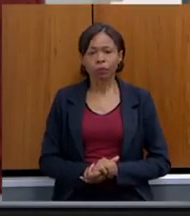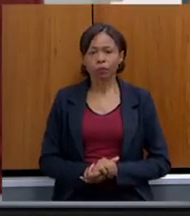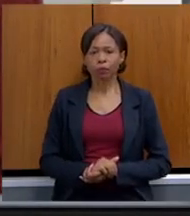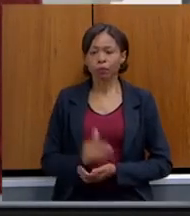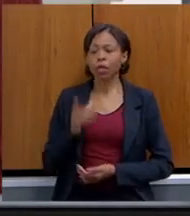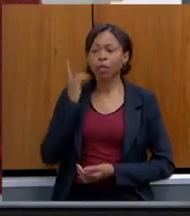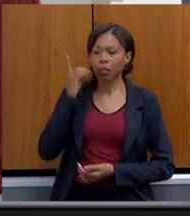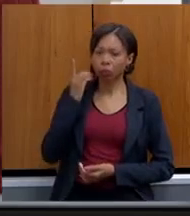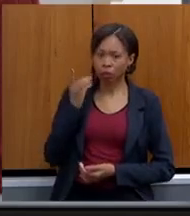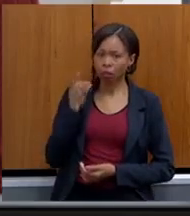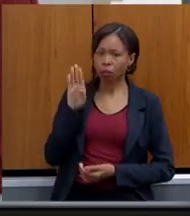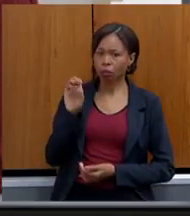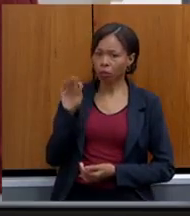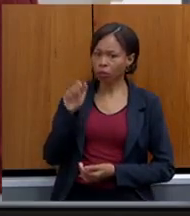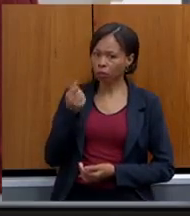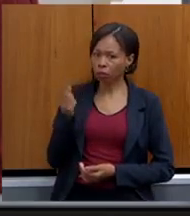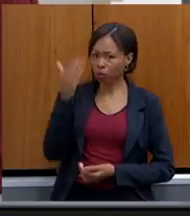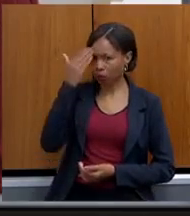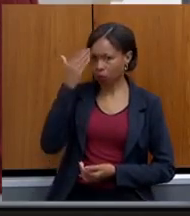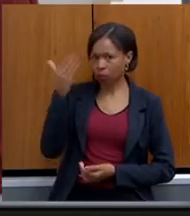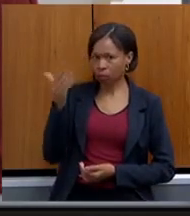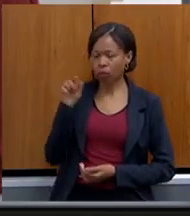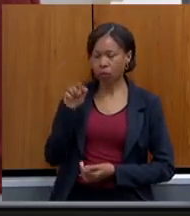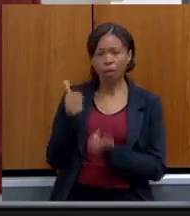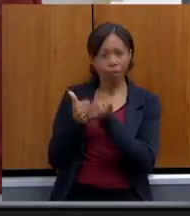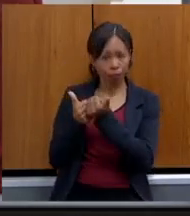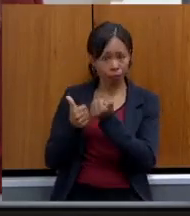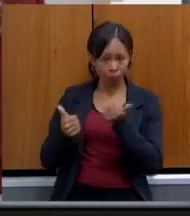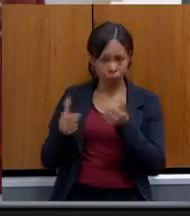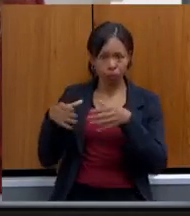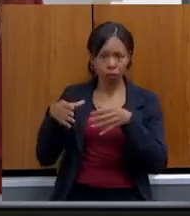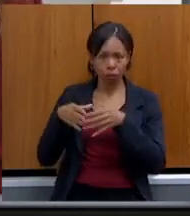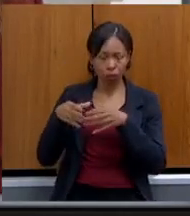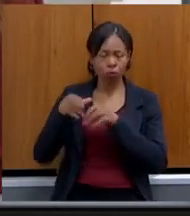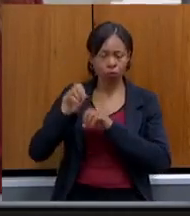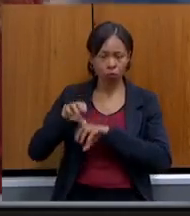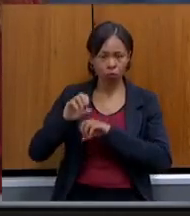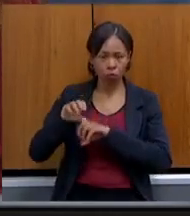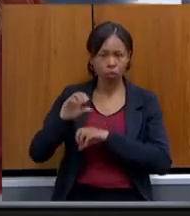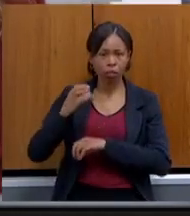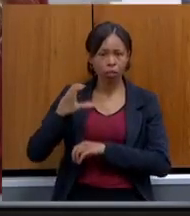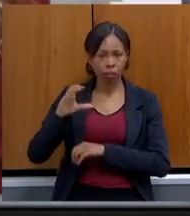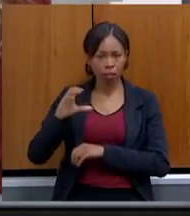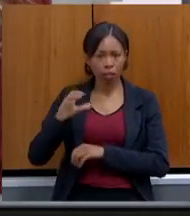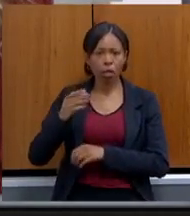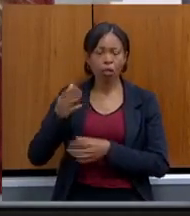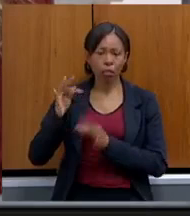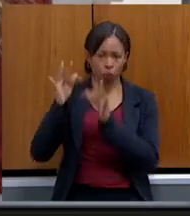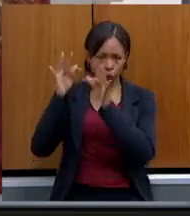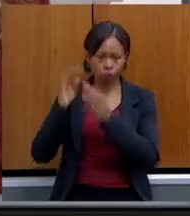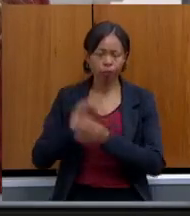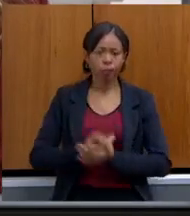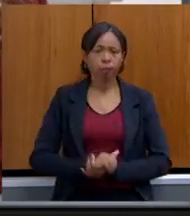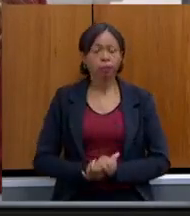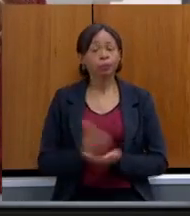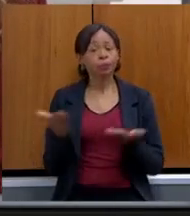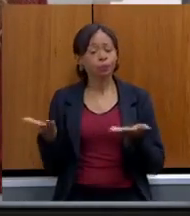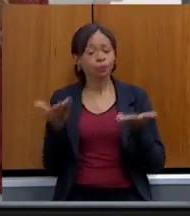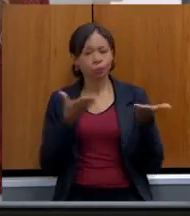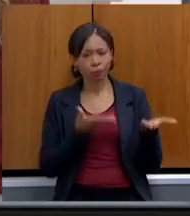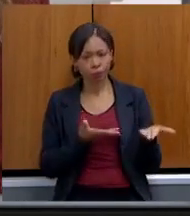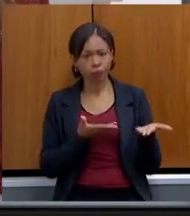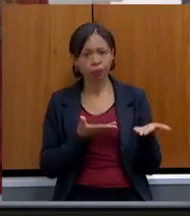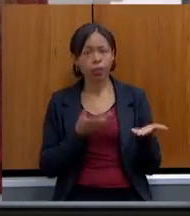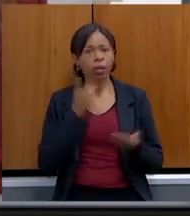Deputado Batam que é o nosso vice-presidente da comissão de Educação Ciência e Tecnologia passo agora para as considerações